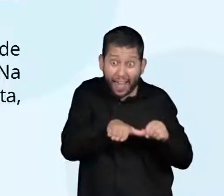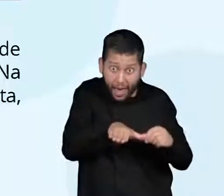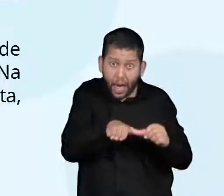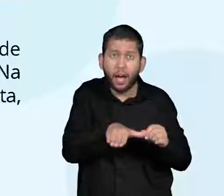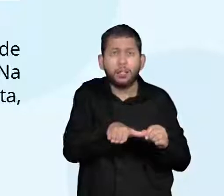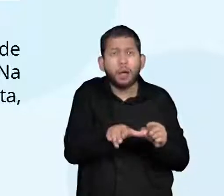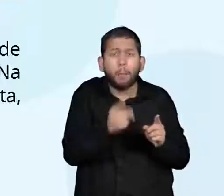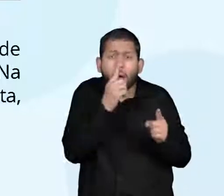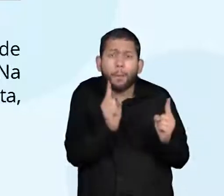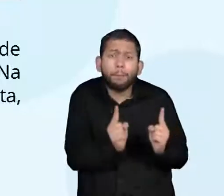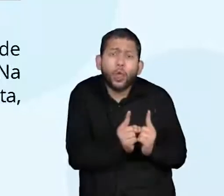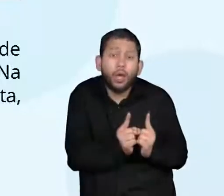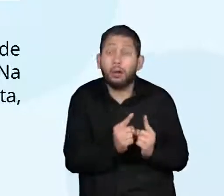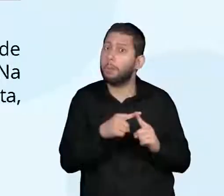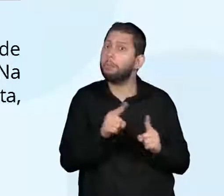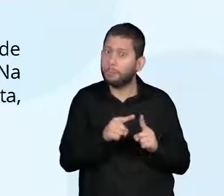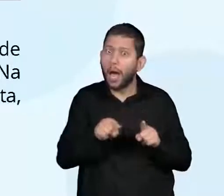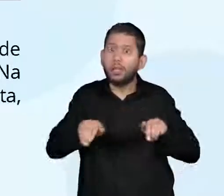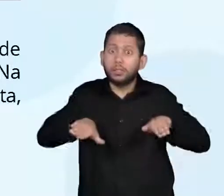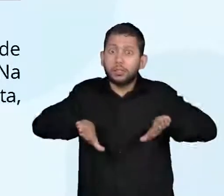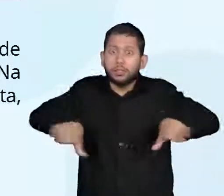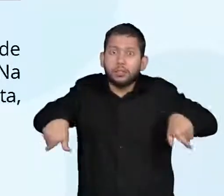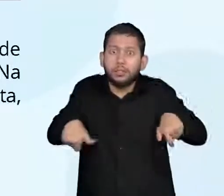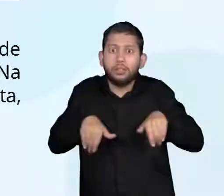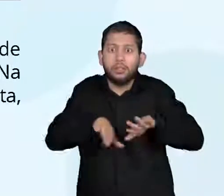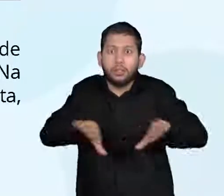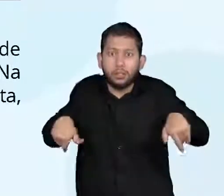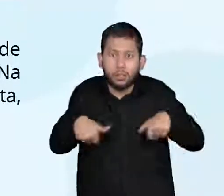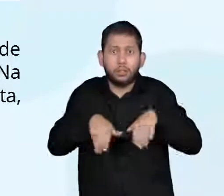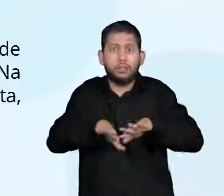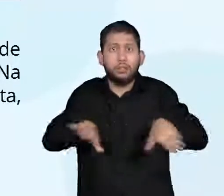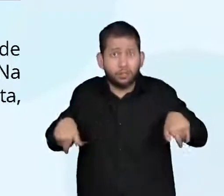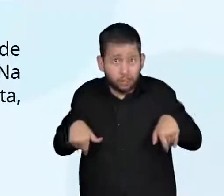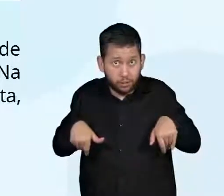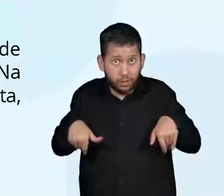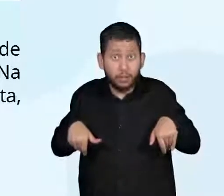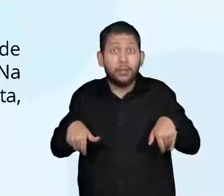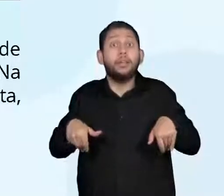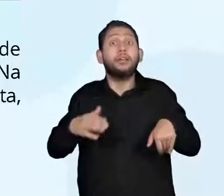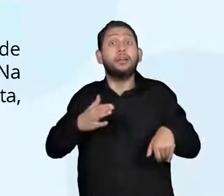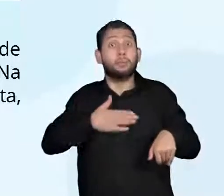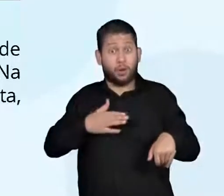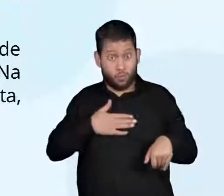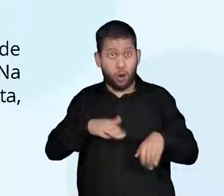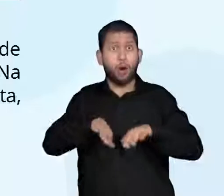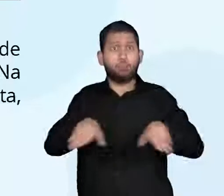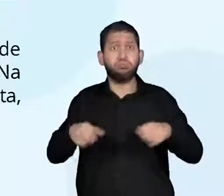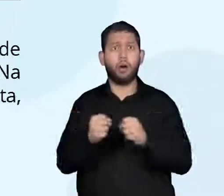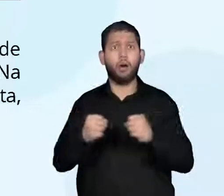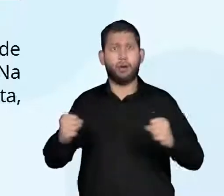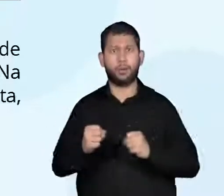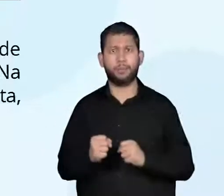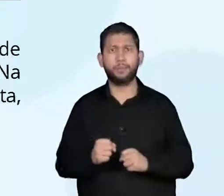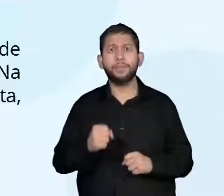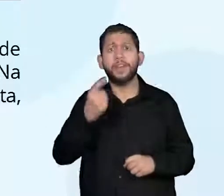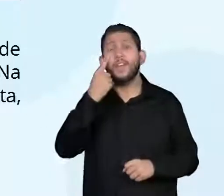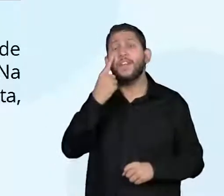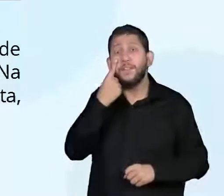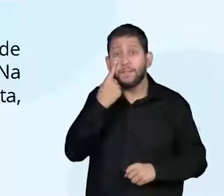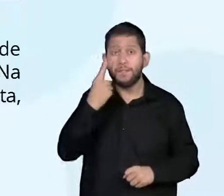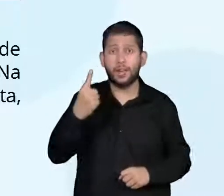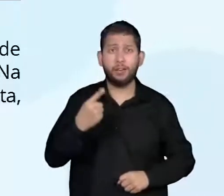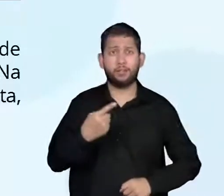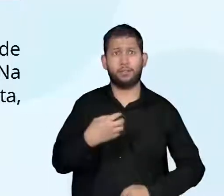suas nadadeiras peitorais são grandes. Esse recurso, juntamente com o seu tamanho